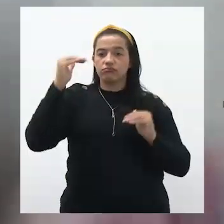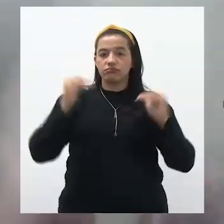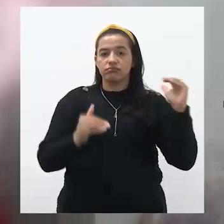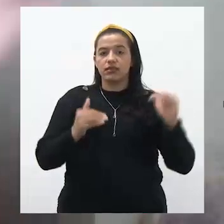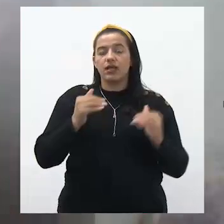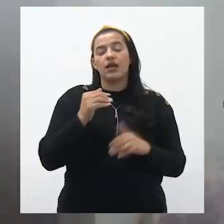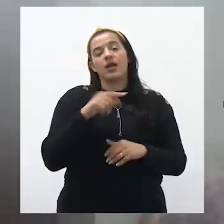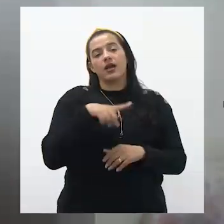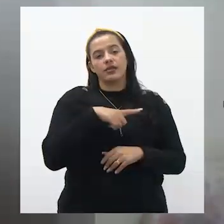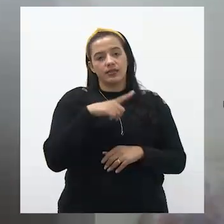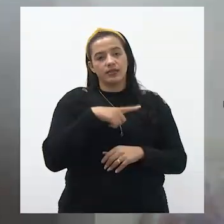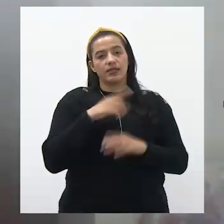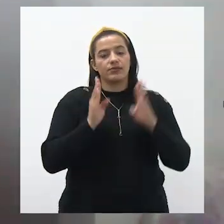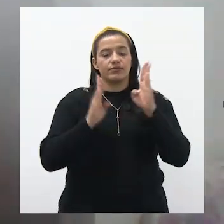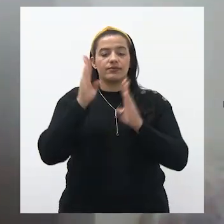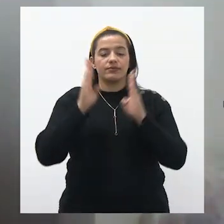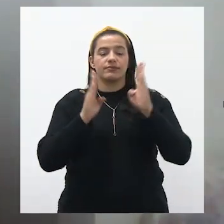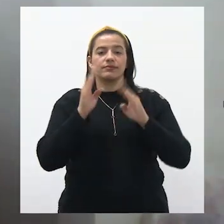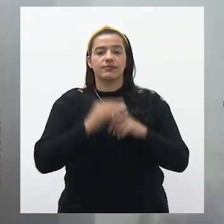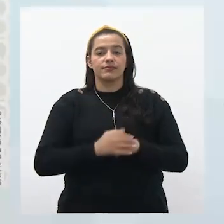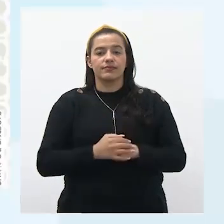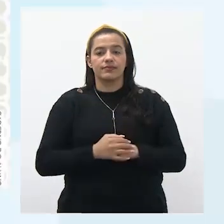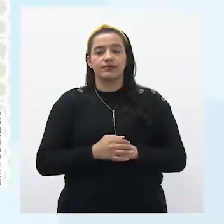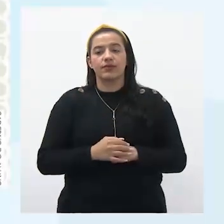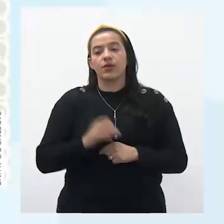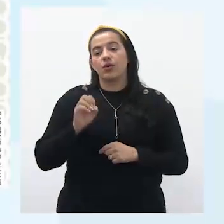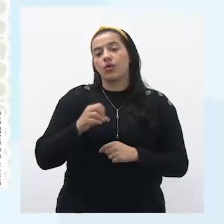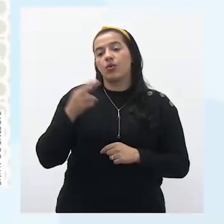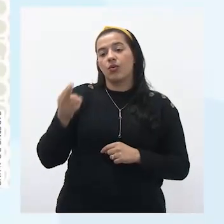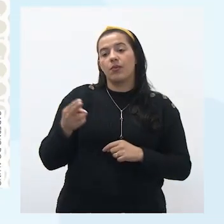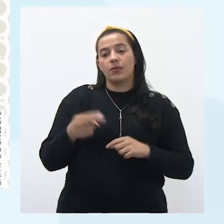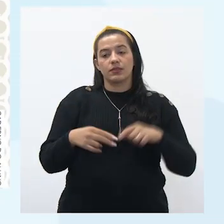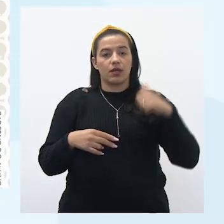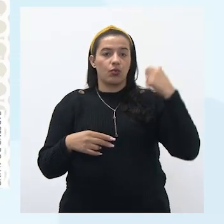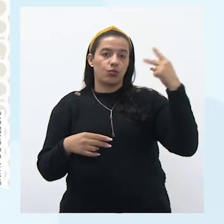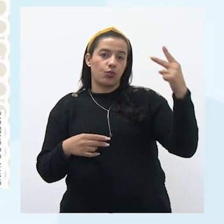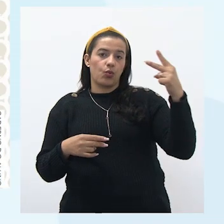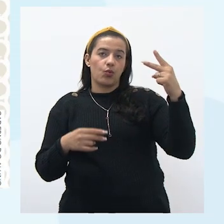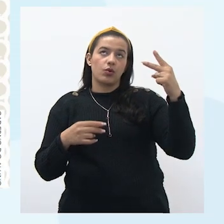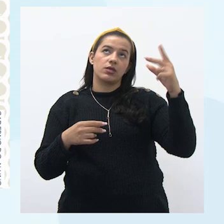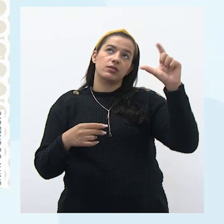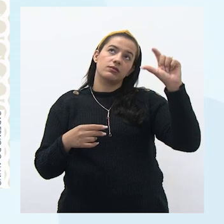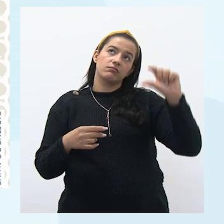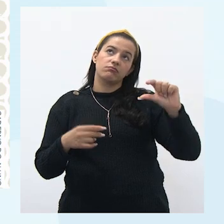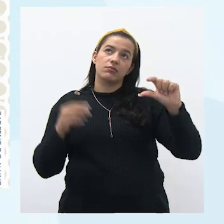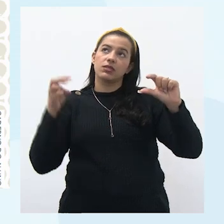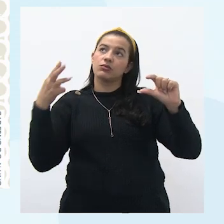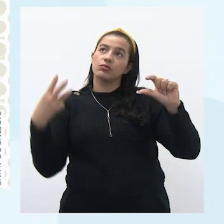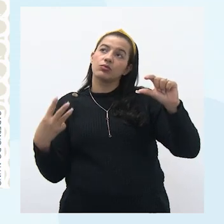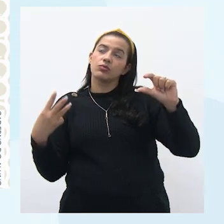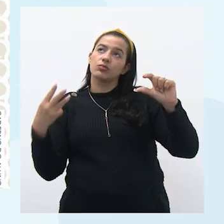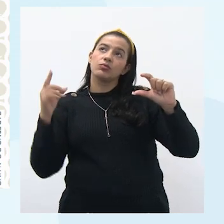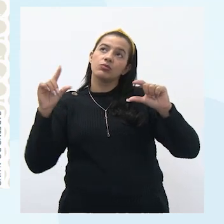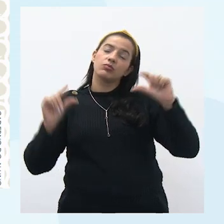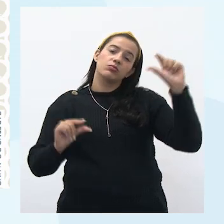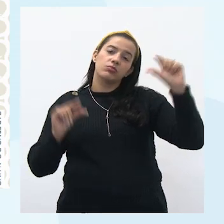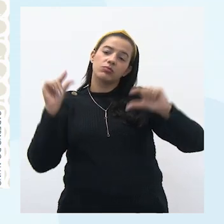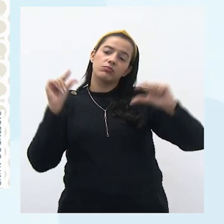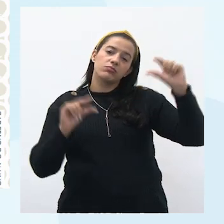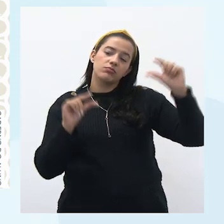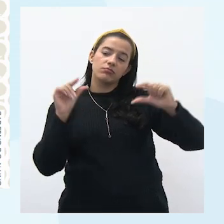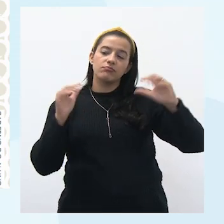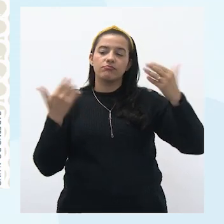1 e o 2. Ou não, ou posso estar mais no 3 e menos no 2. Então,